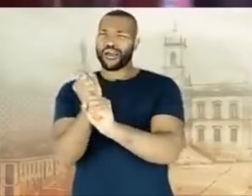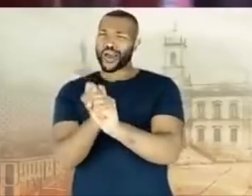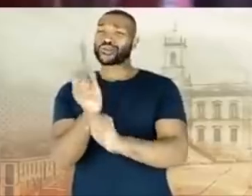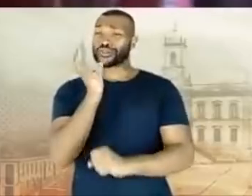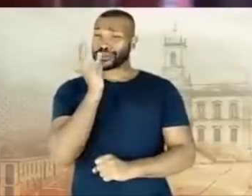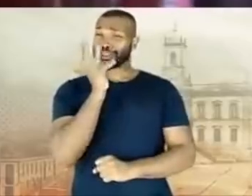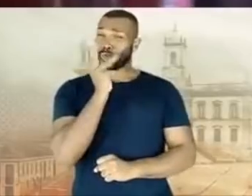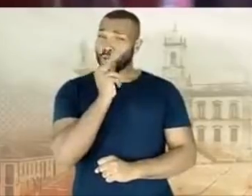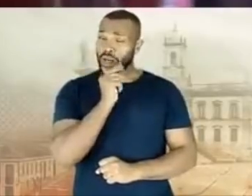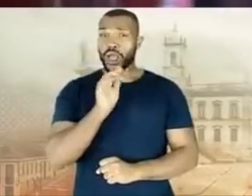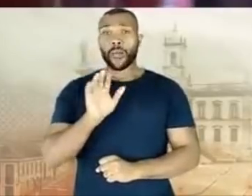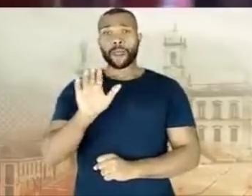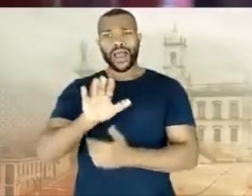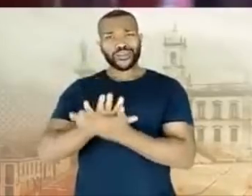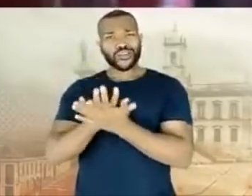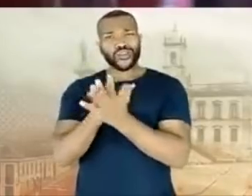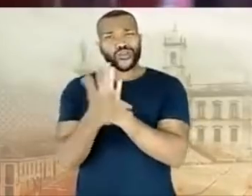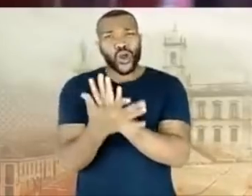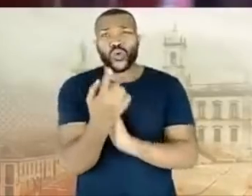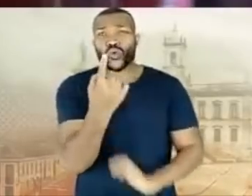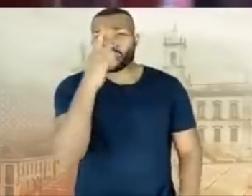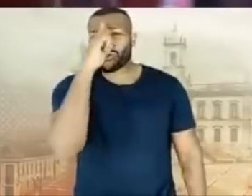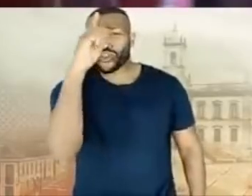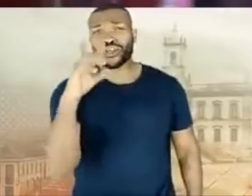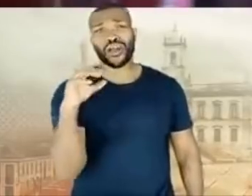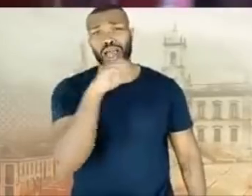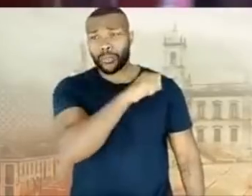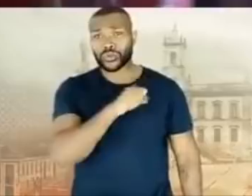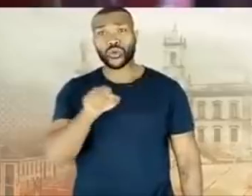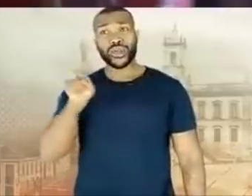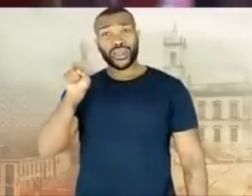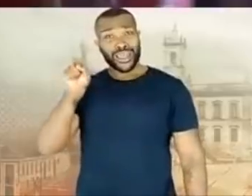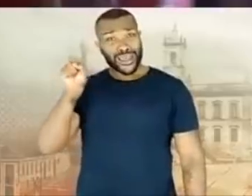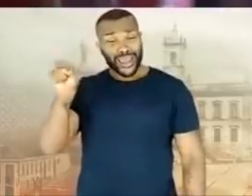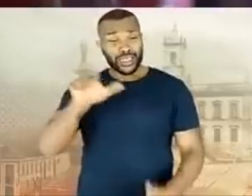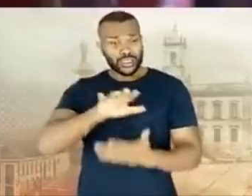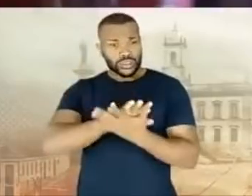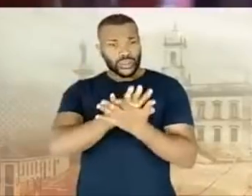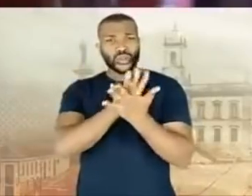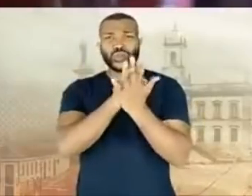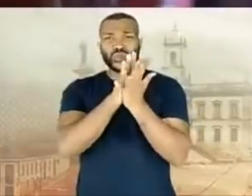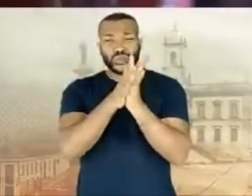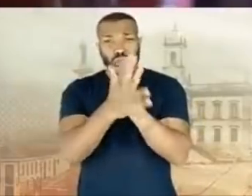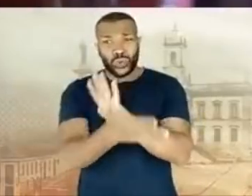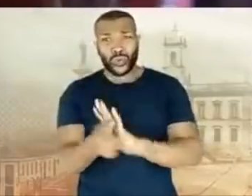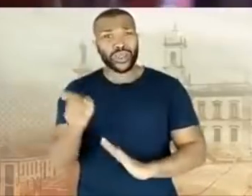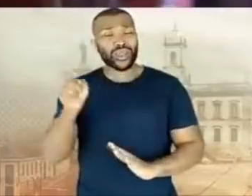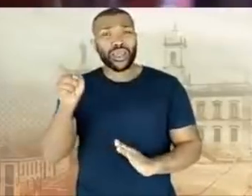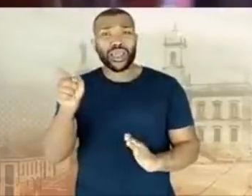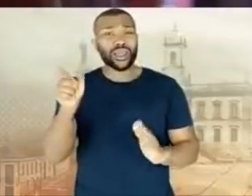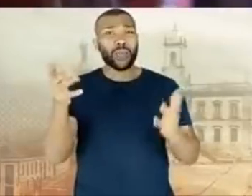se destrói num dia. E eles estão conseguindo destruir, estão conseguindo desmontar em